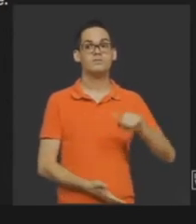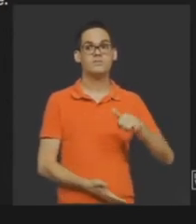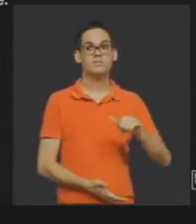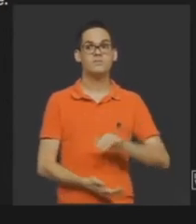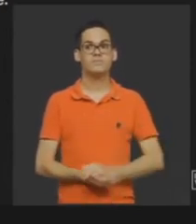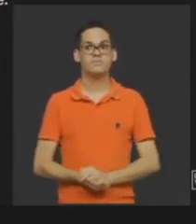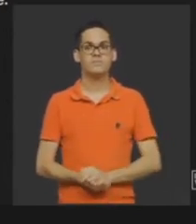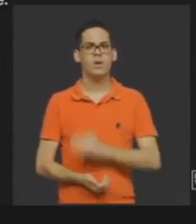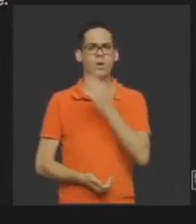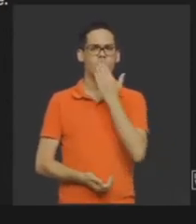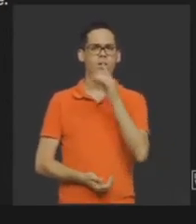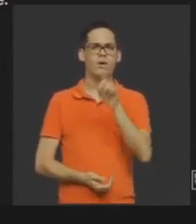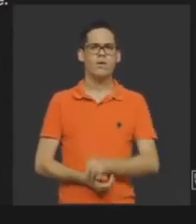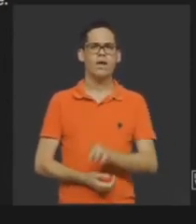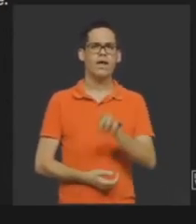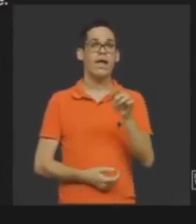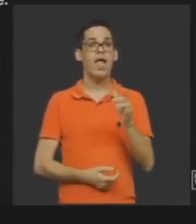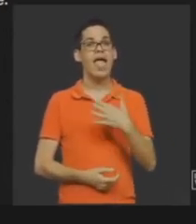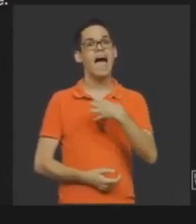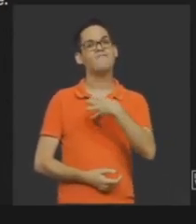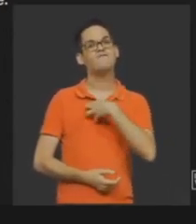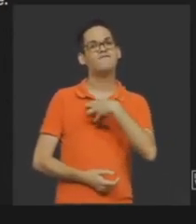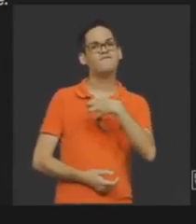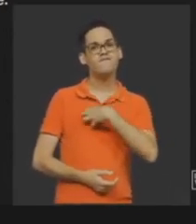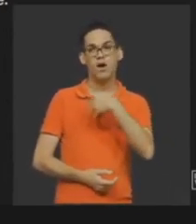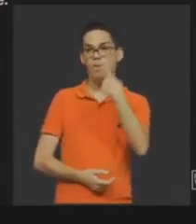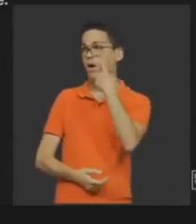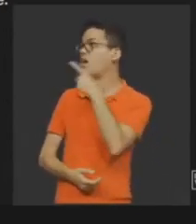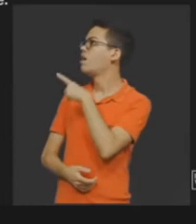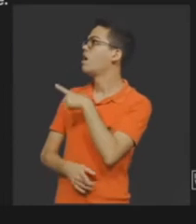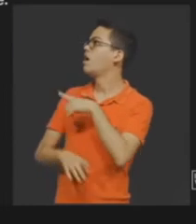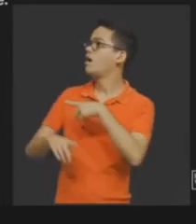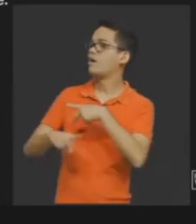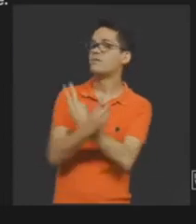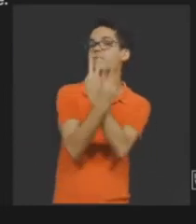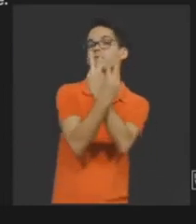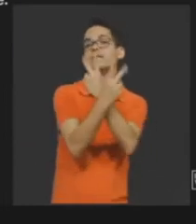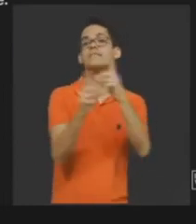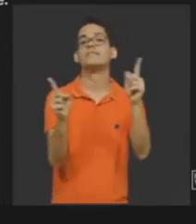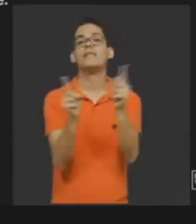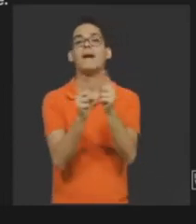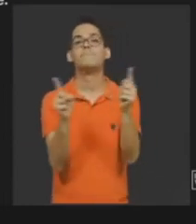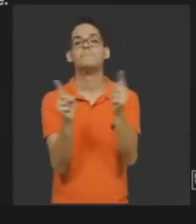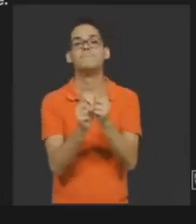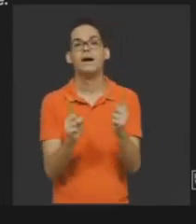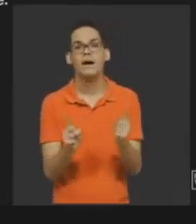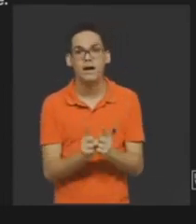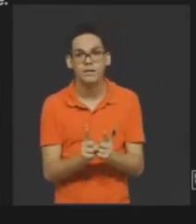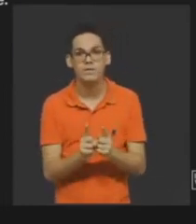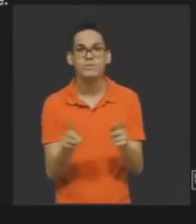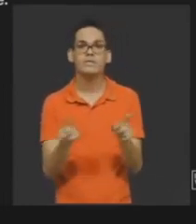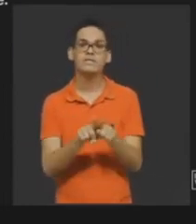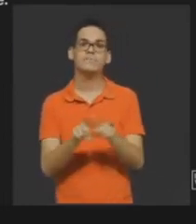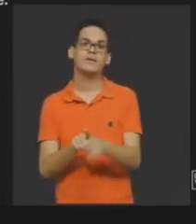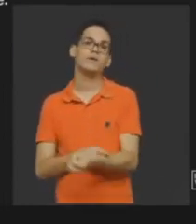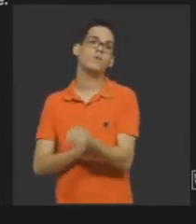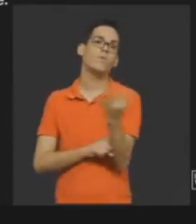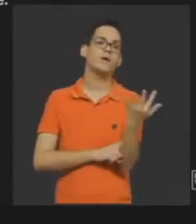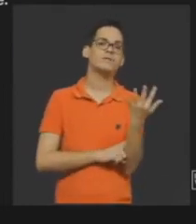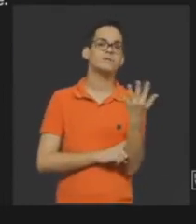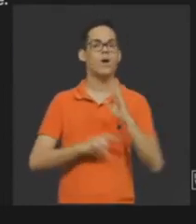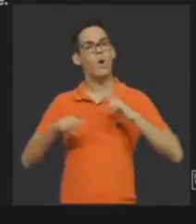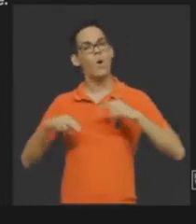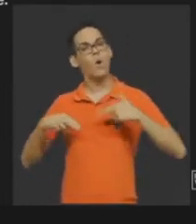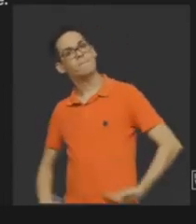que é o cariótipo? O formato de cada um desses cromossomos, o tamanho deles e a quantidade, por exemplo, seres humanos